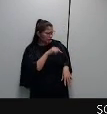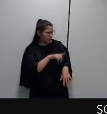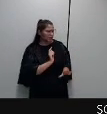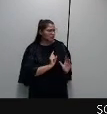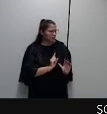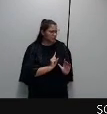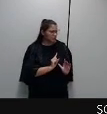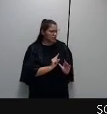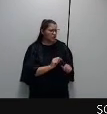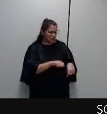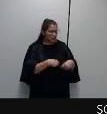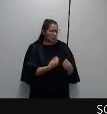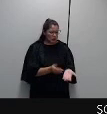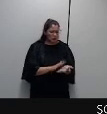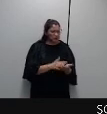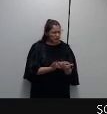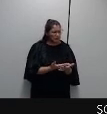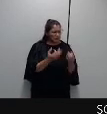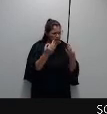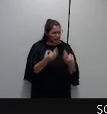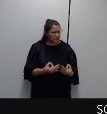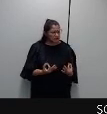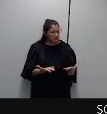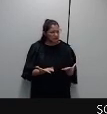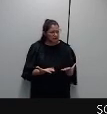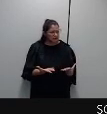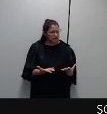pode interpretar aplicação na prática